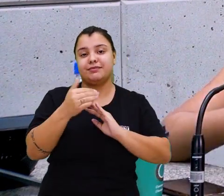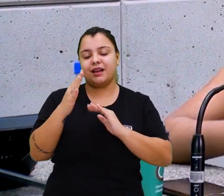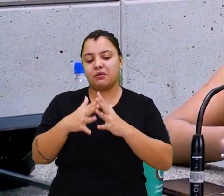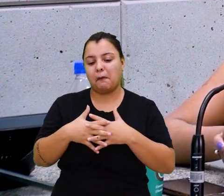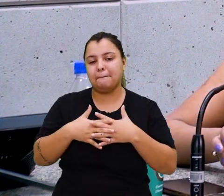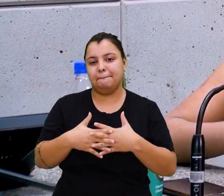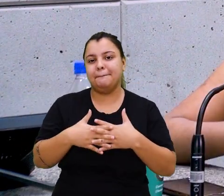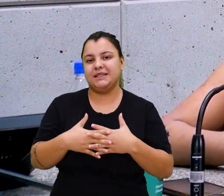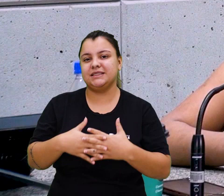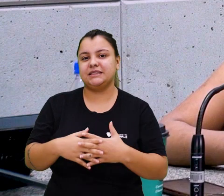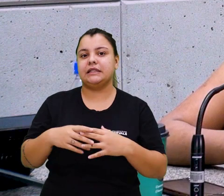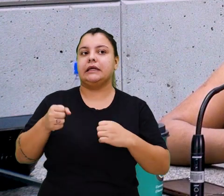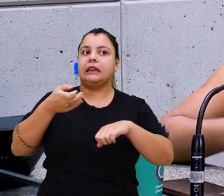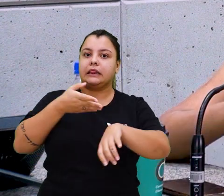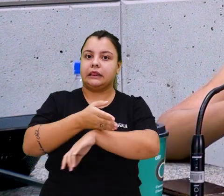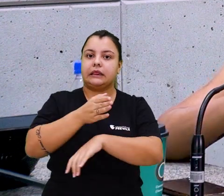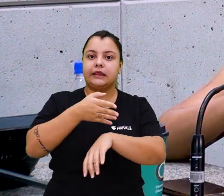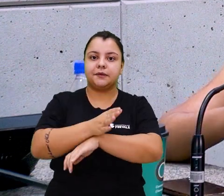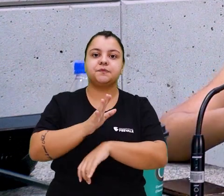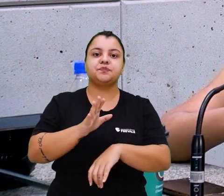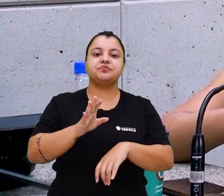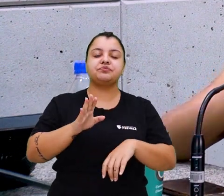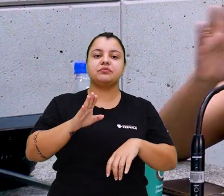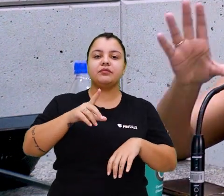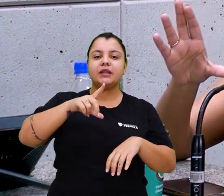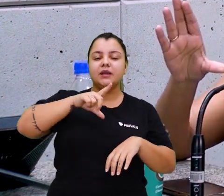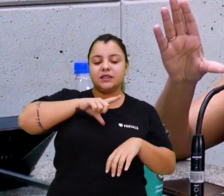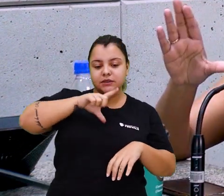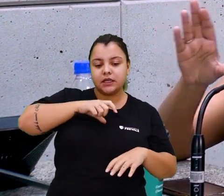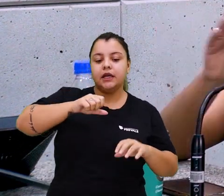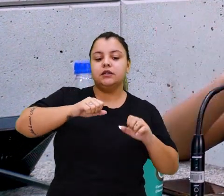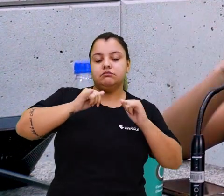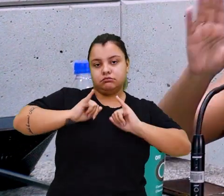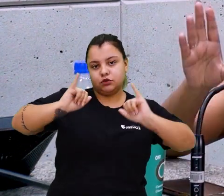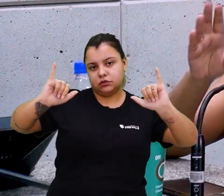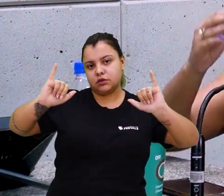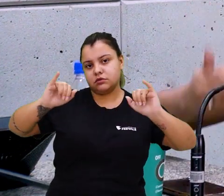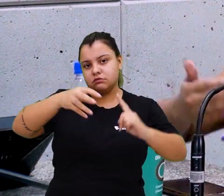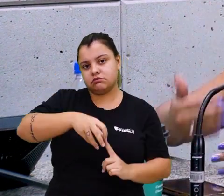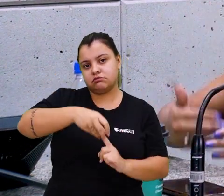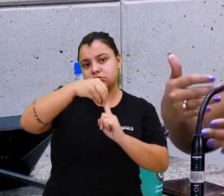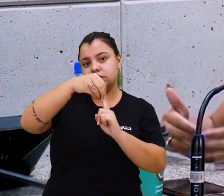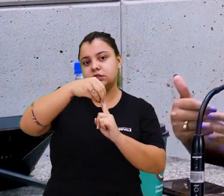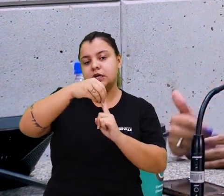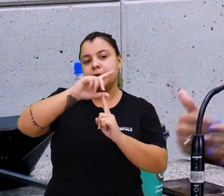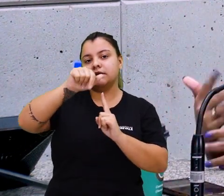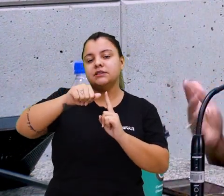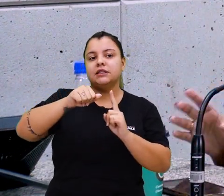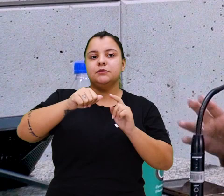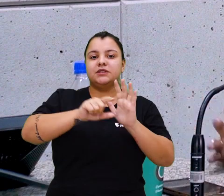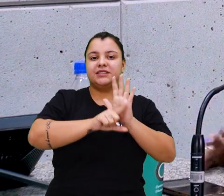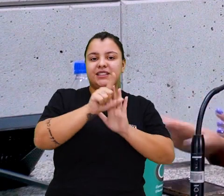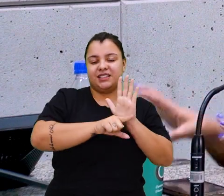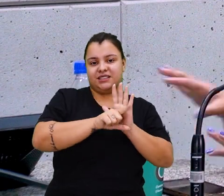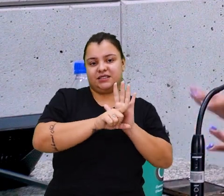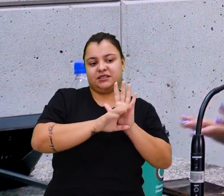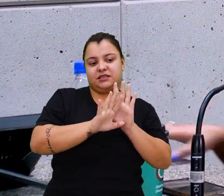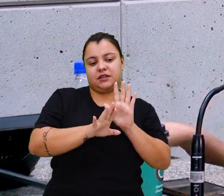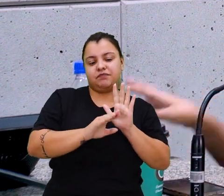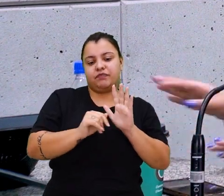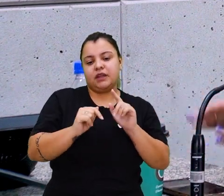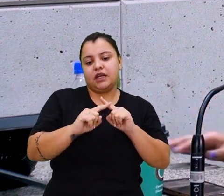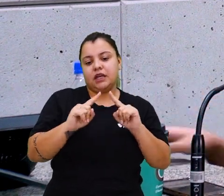complicada assim de ter esse acesso Tu tem ela tem a divulgação principal e depois as outras listas de espera são